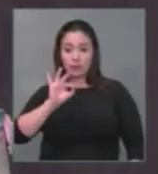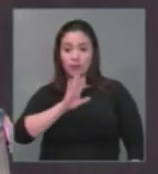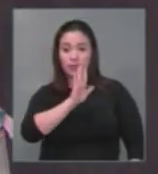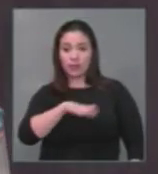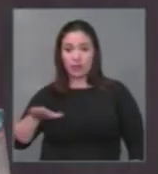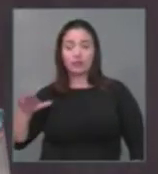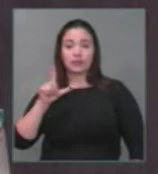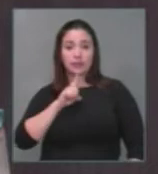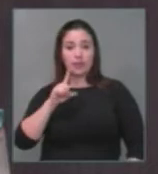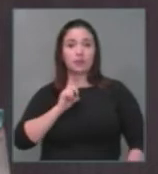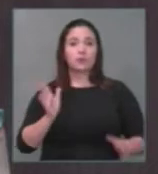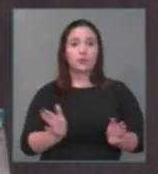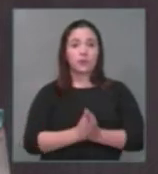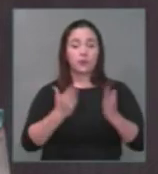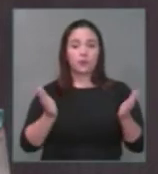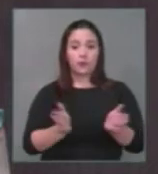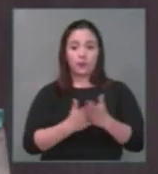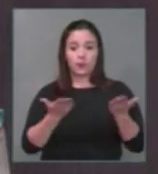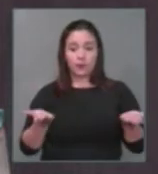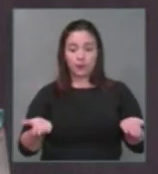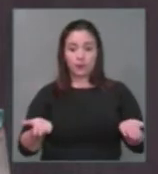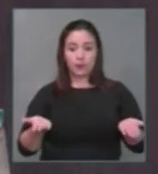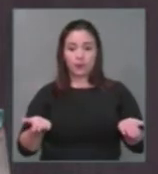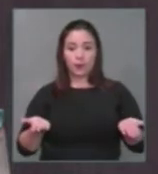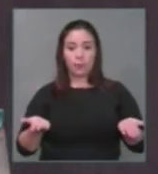extrema pobreza. No caso cearense,